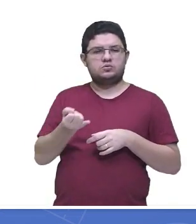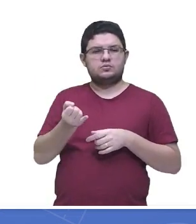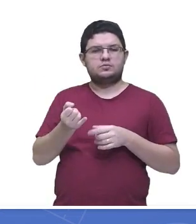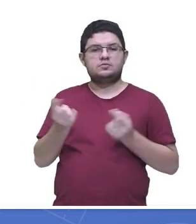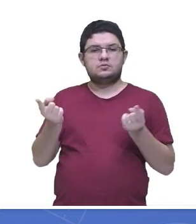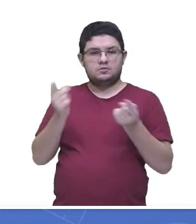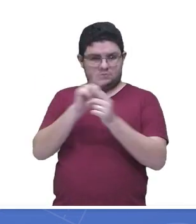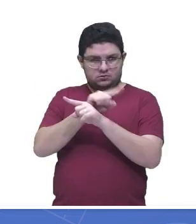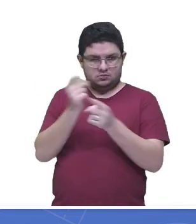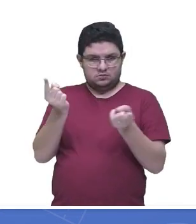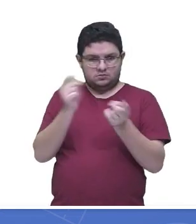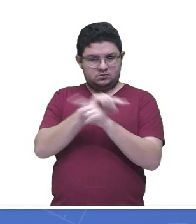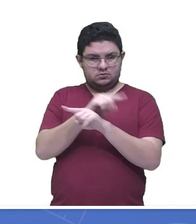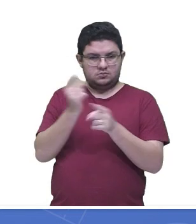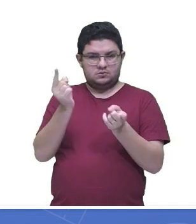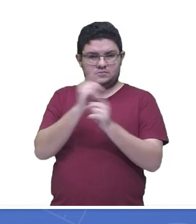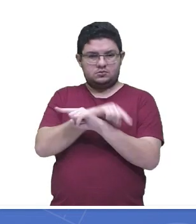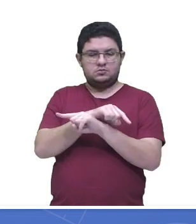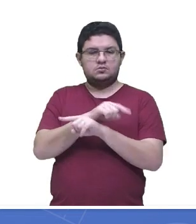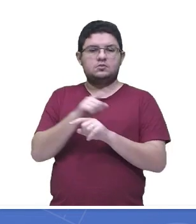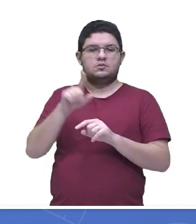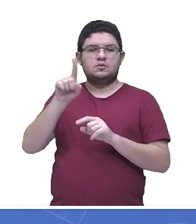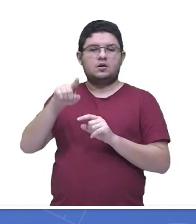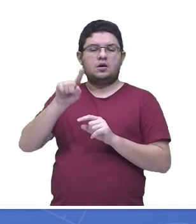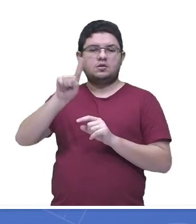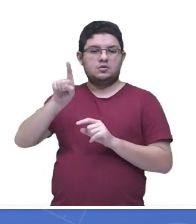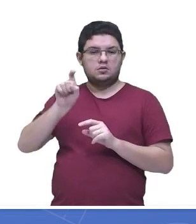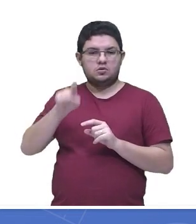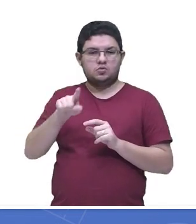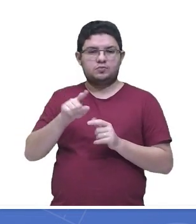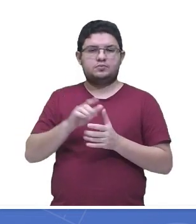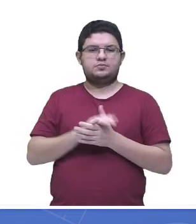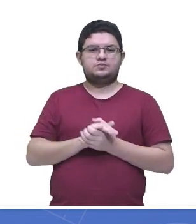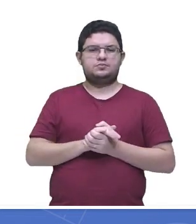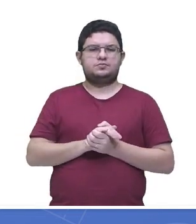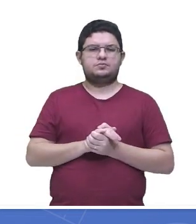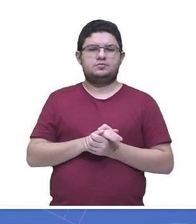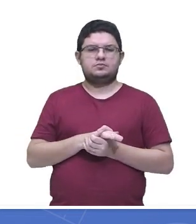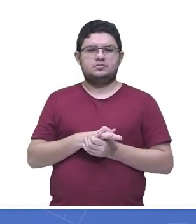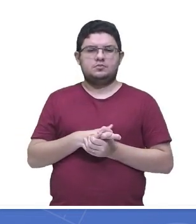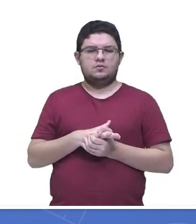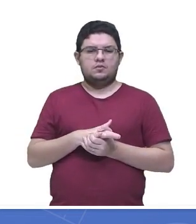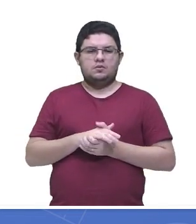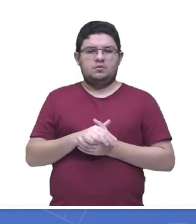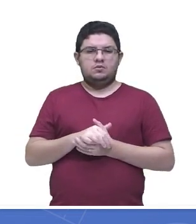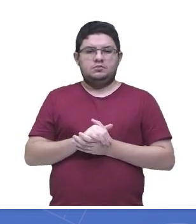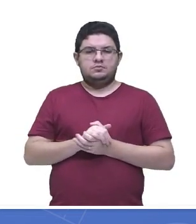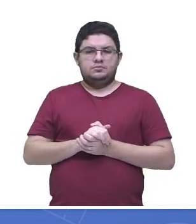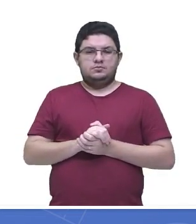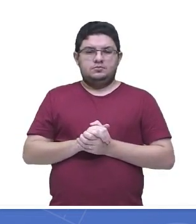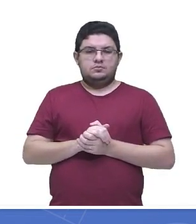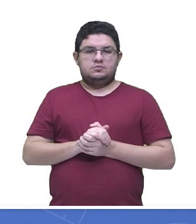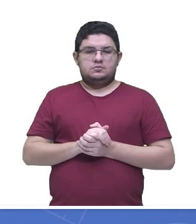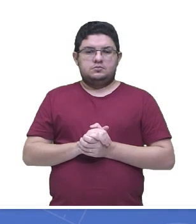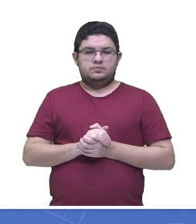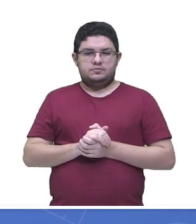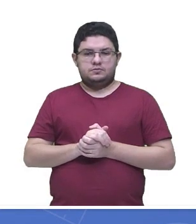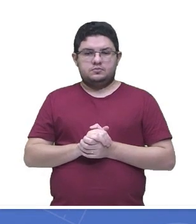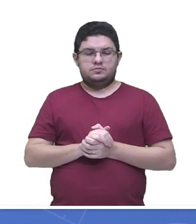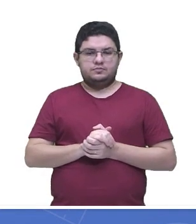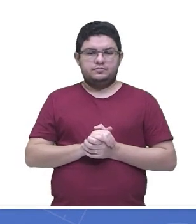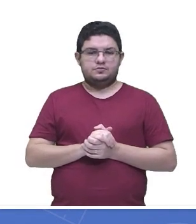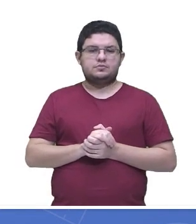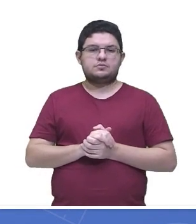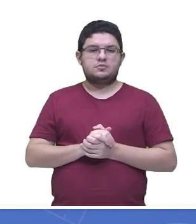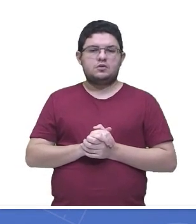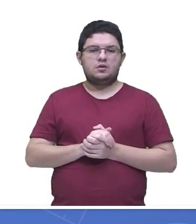troca, tá, gente? Então, é a forma interrogativa, você vai observar sempre essa troca, tá? Então, como não tem